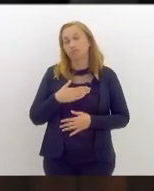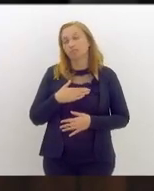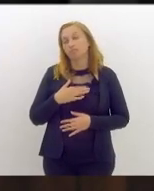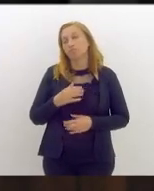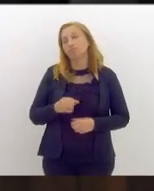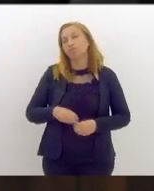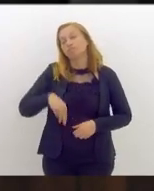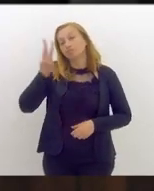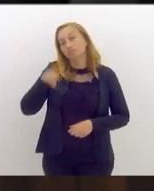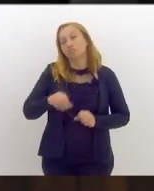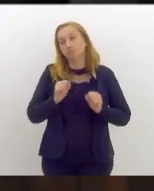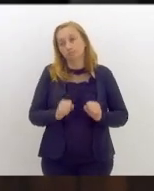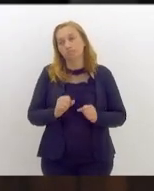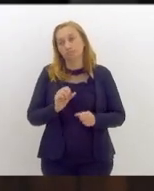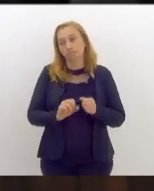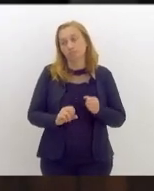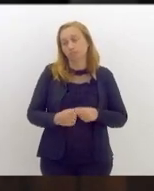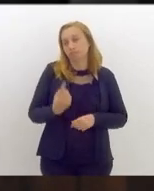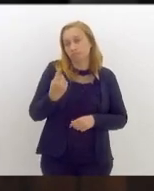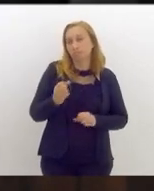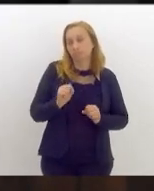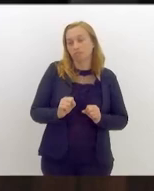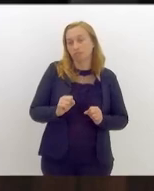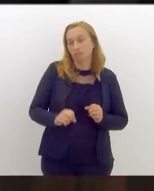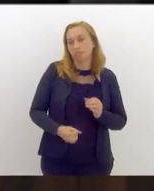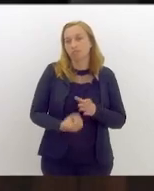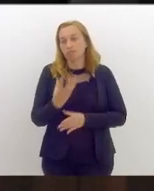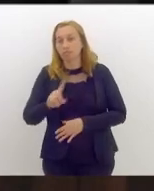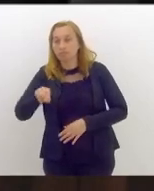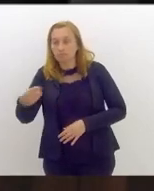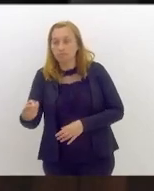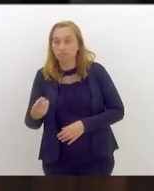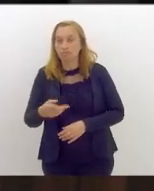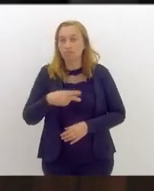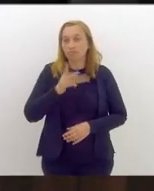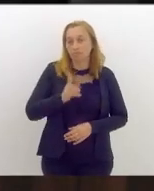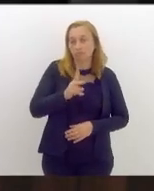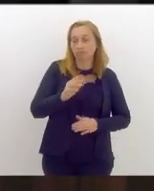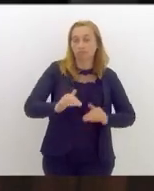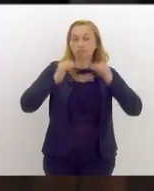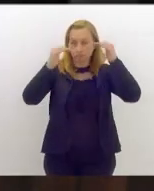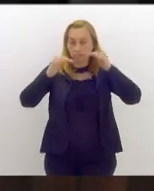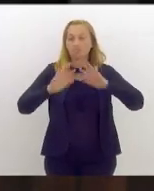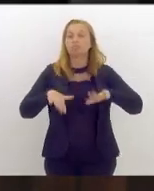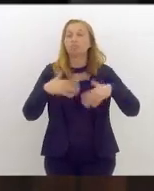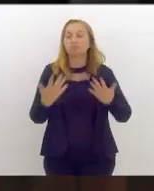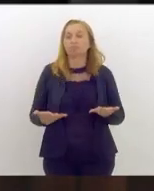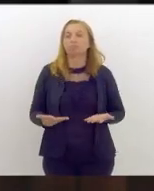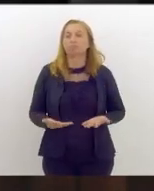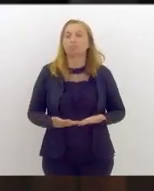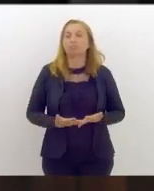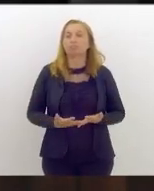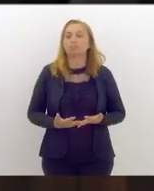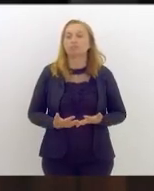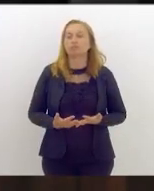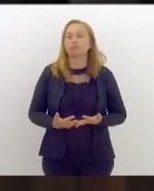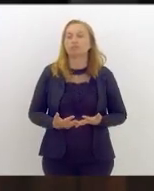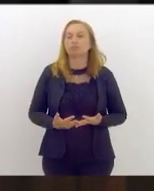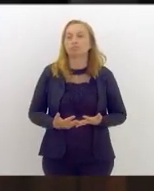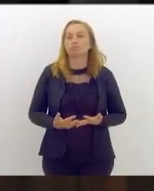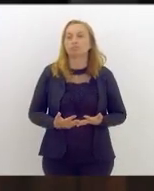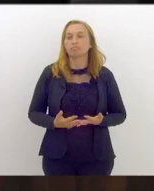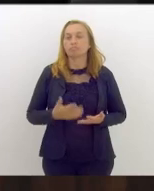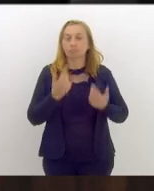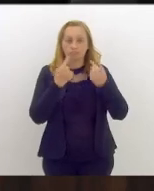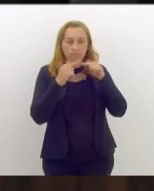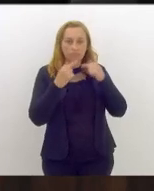fazer uma pode fazer outra porque o plenário como a gente sempre fala é soberano então eu vou é porque teve